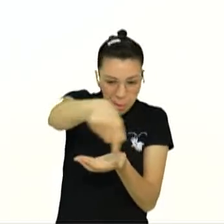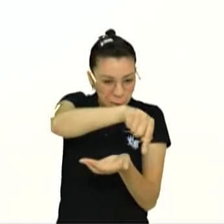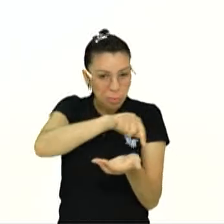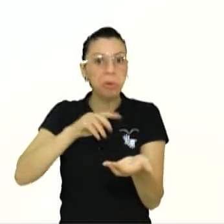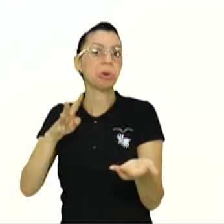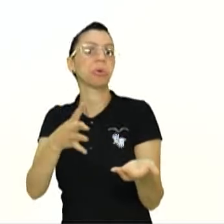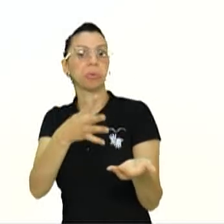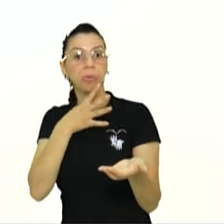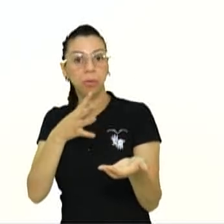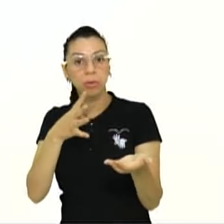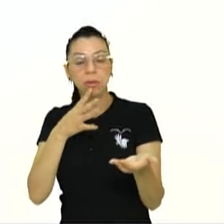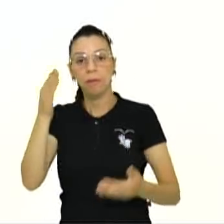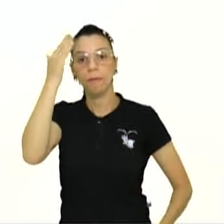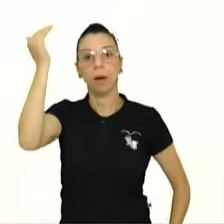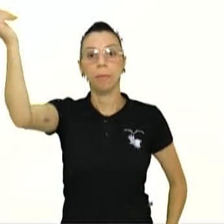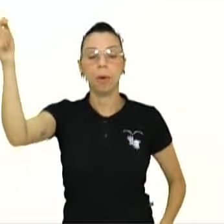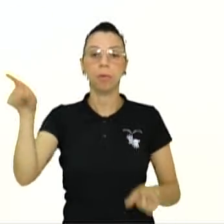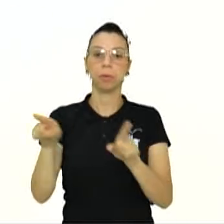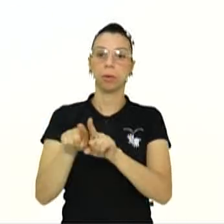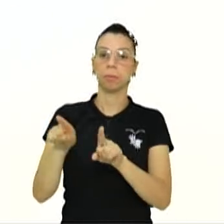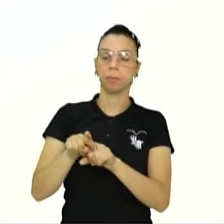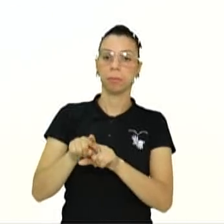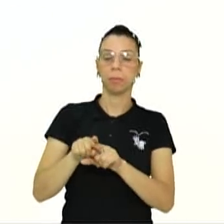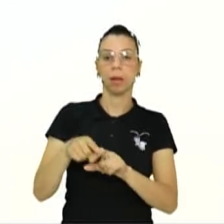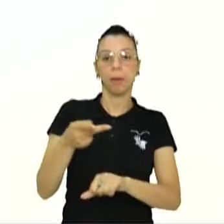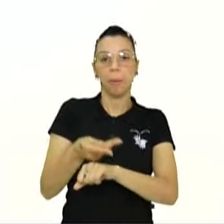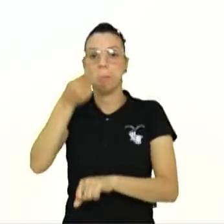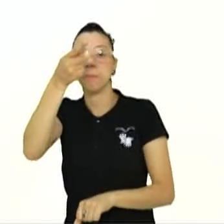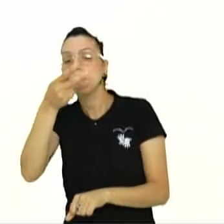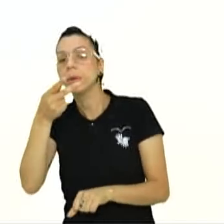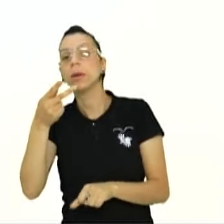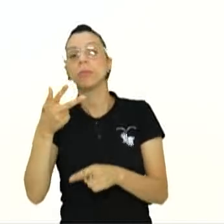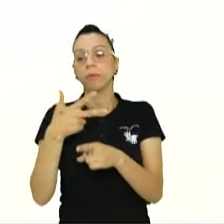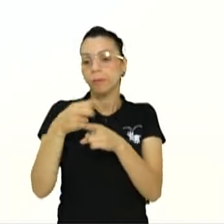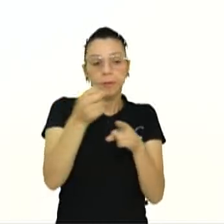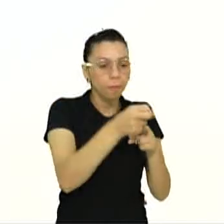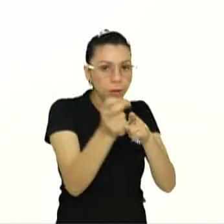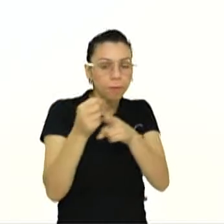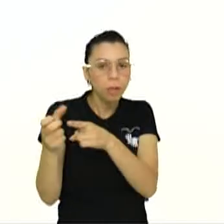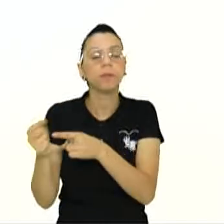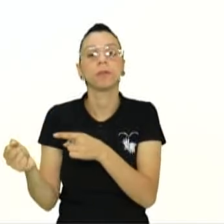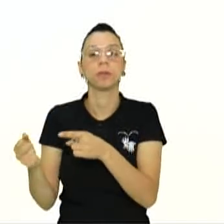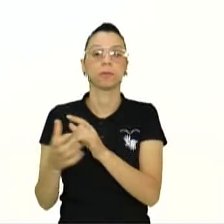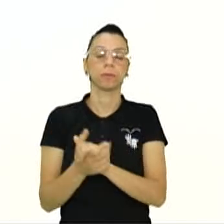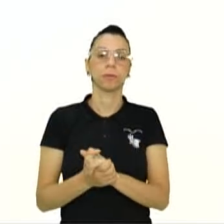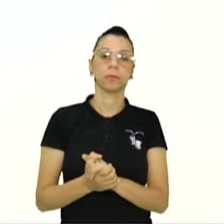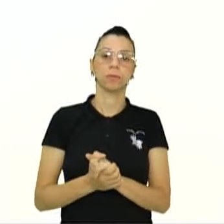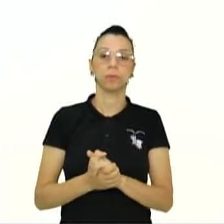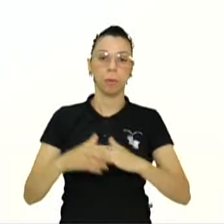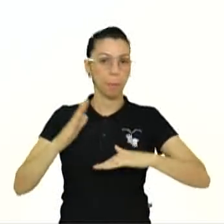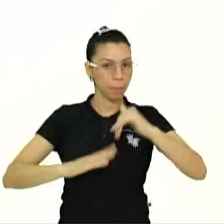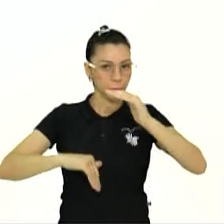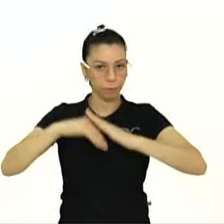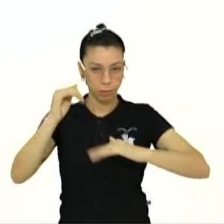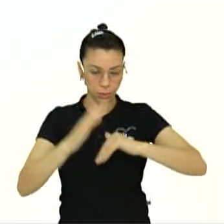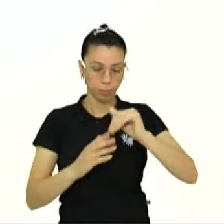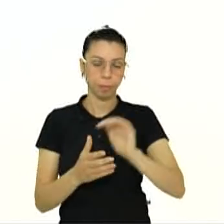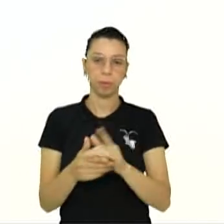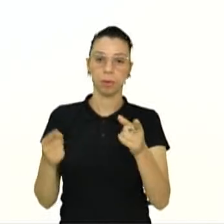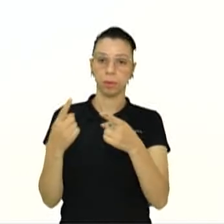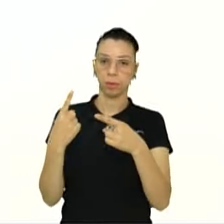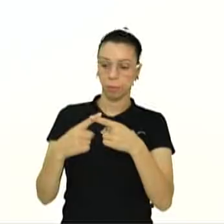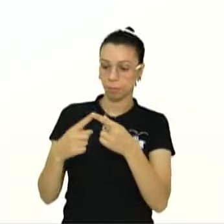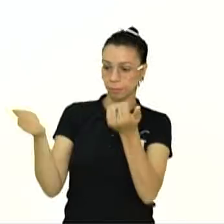trabalhos e prêmios conquistados ao longo da sua carreira. Destacou-se por suas esculturas em